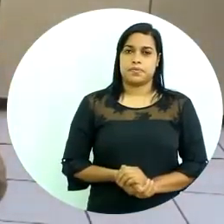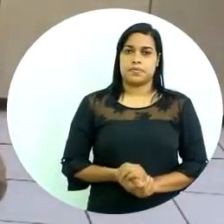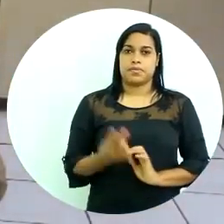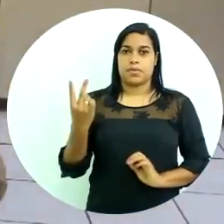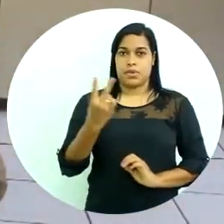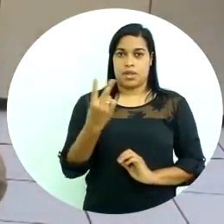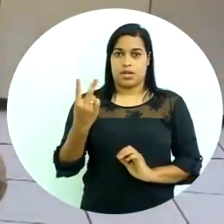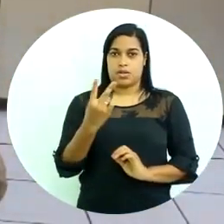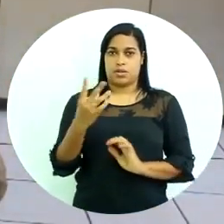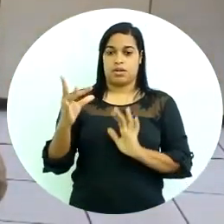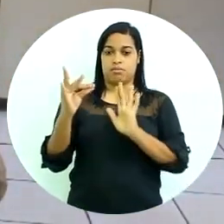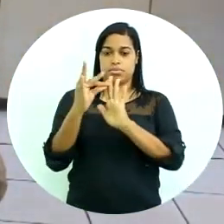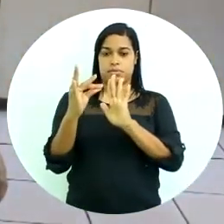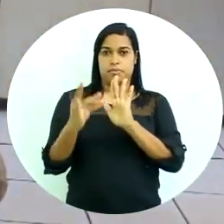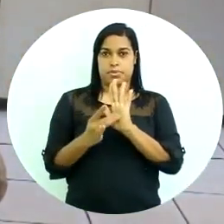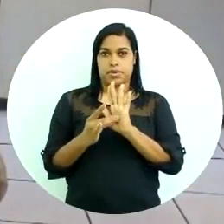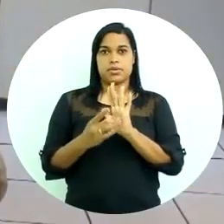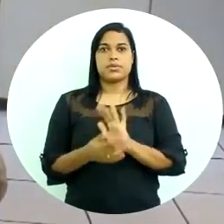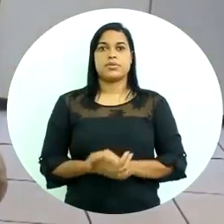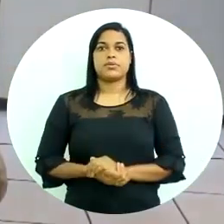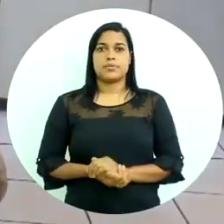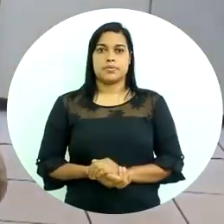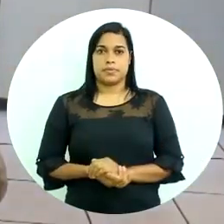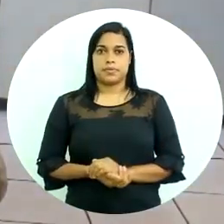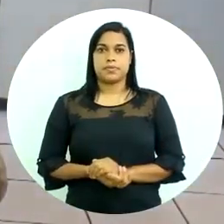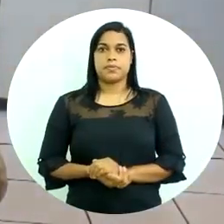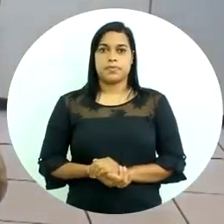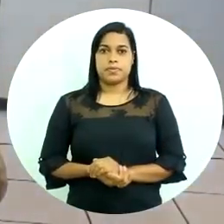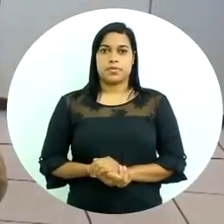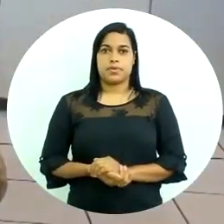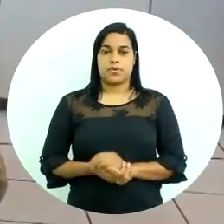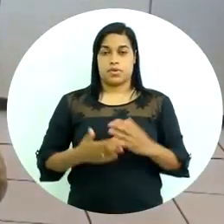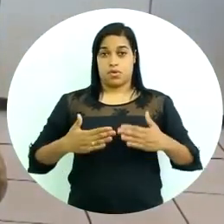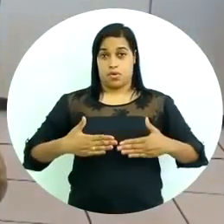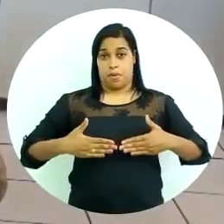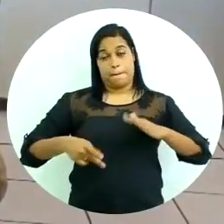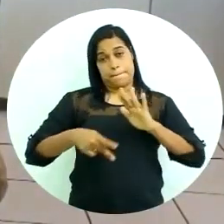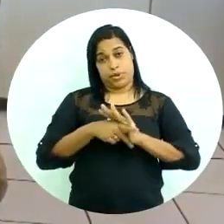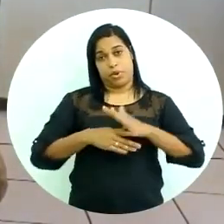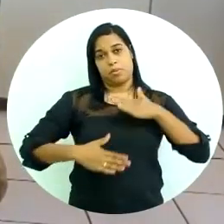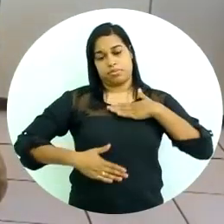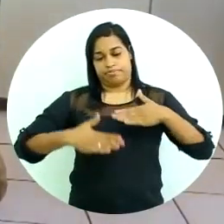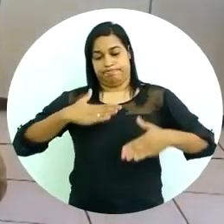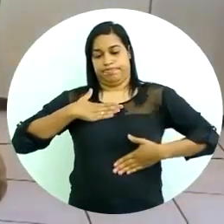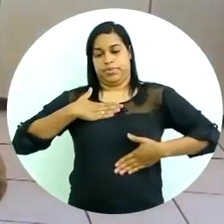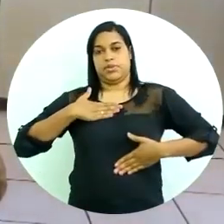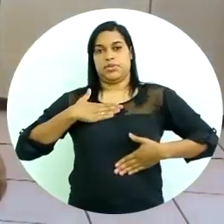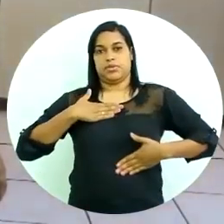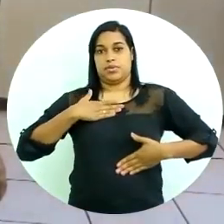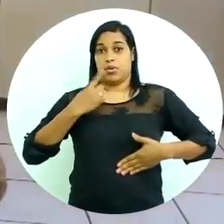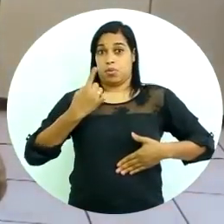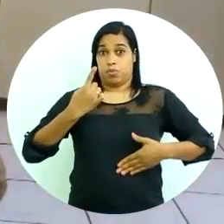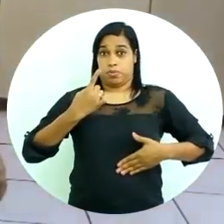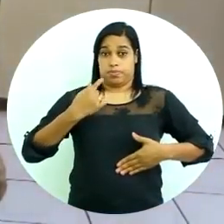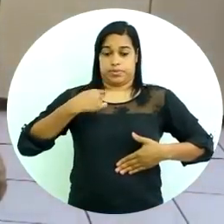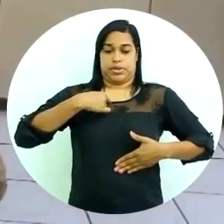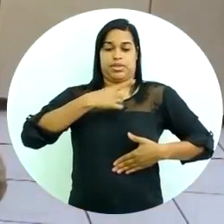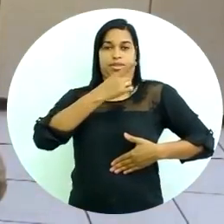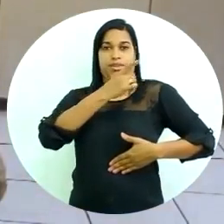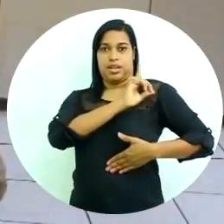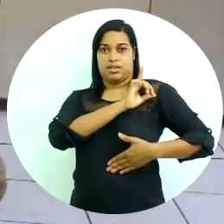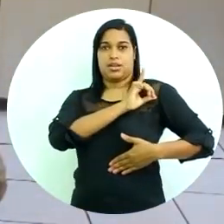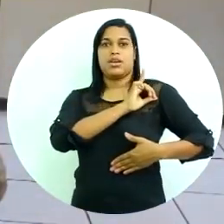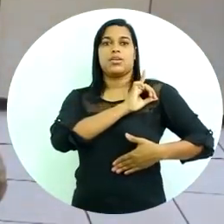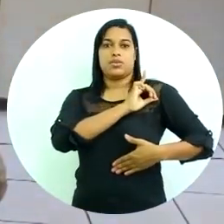2 adesivos que a gente vai posicionar, tá? No tórax da vítima. Um vai ficar acima do mamilo direito e o